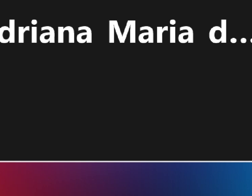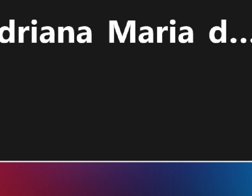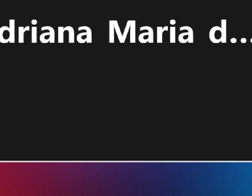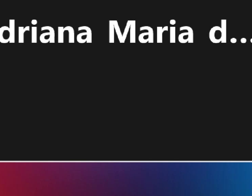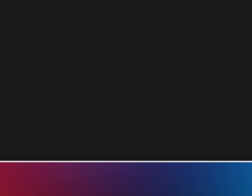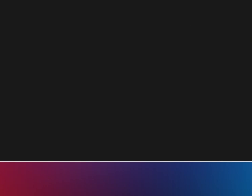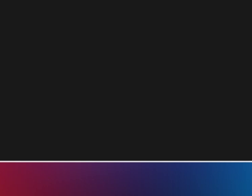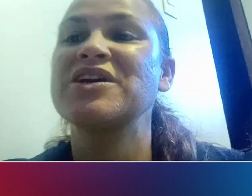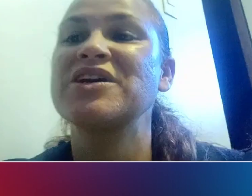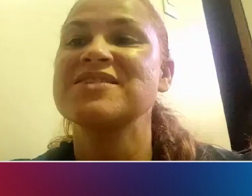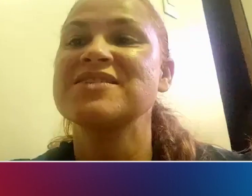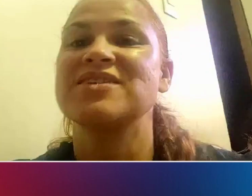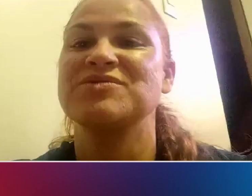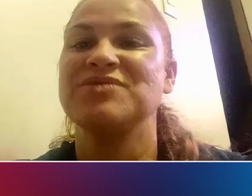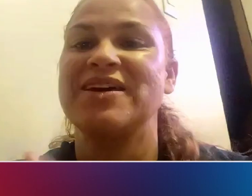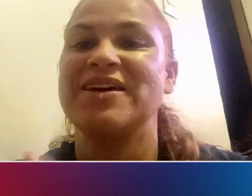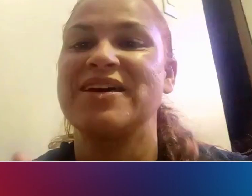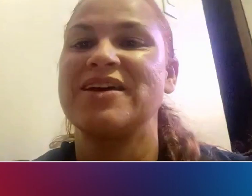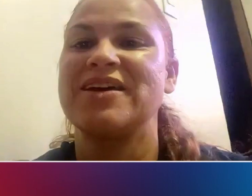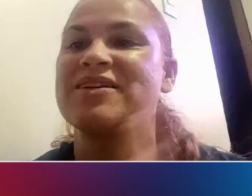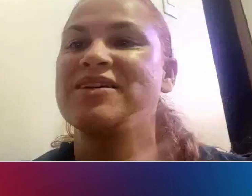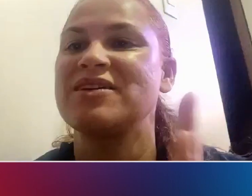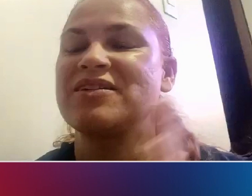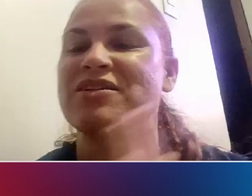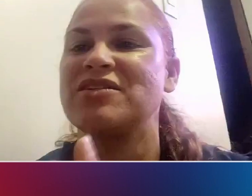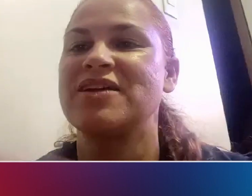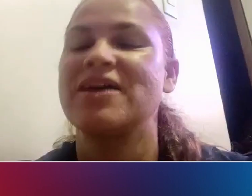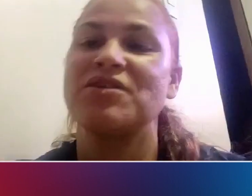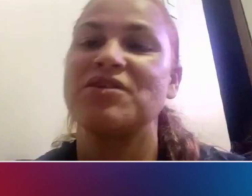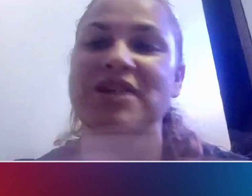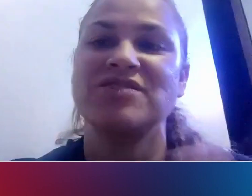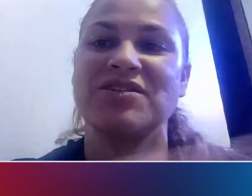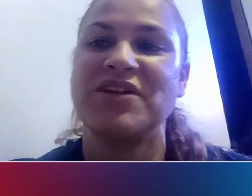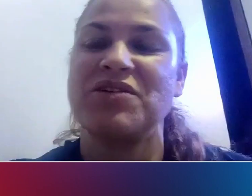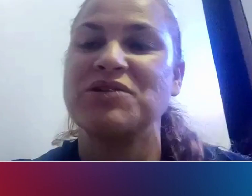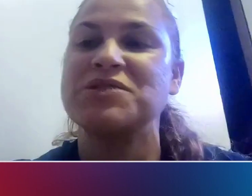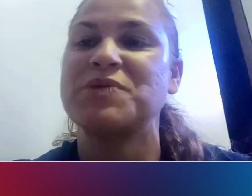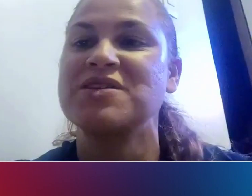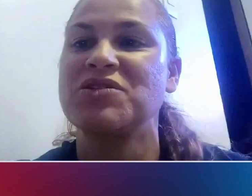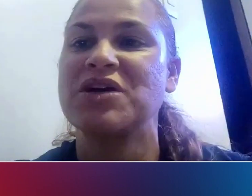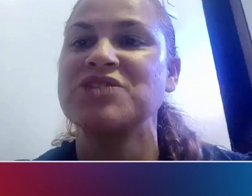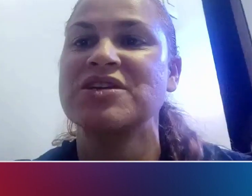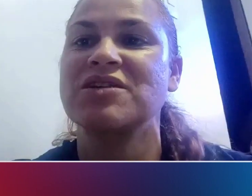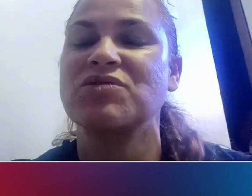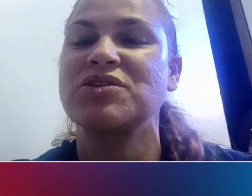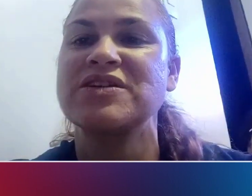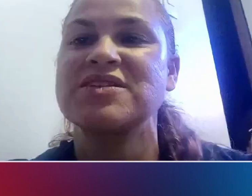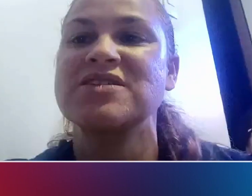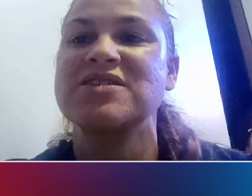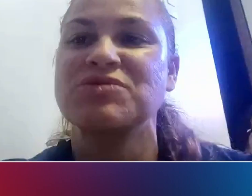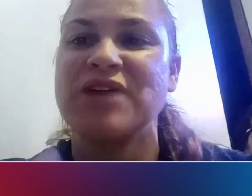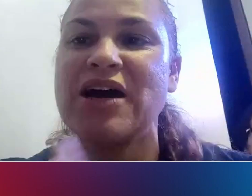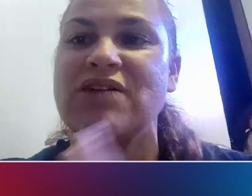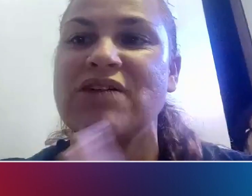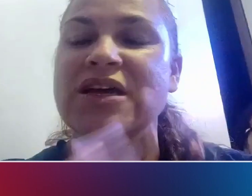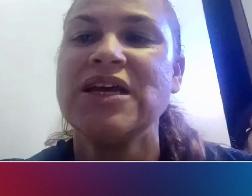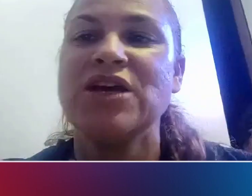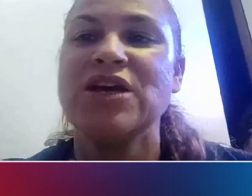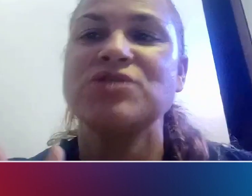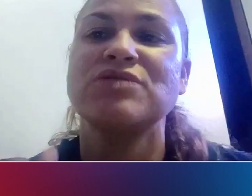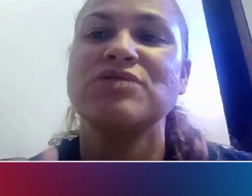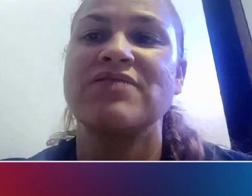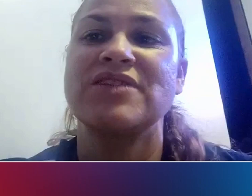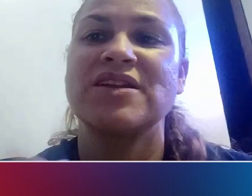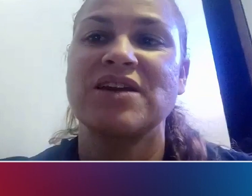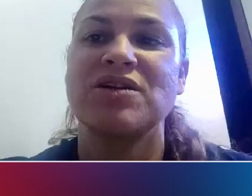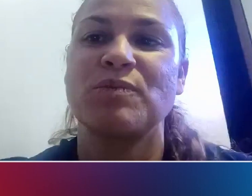Eu falei comunicação. Comunicação. Eu queria só falar uma coisa, porque eu acho que quando eu fazia 2º grau, eu